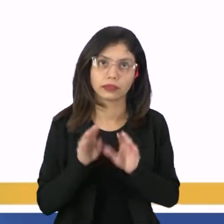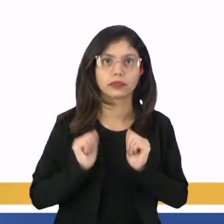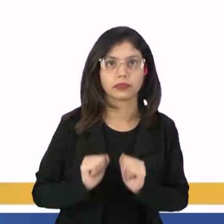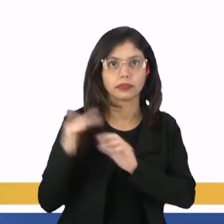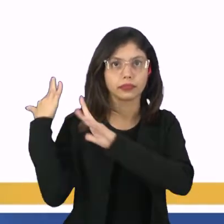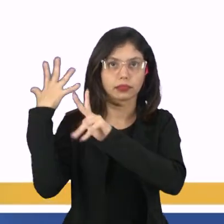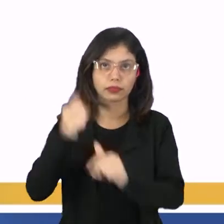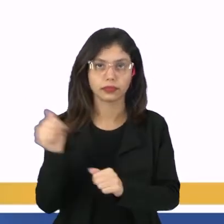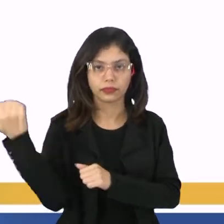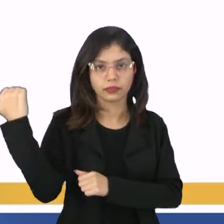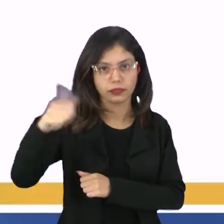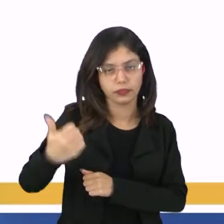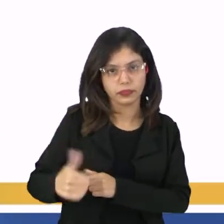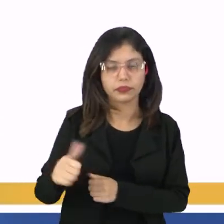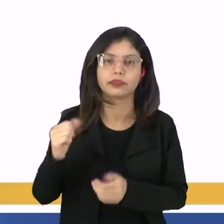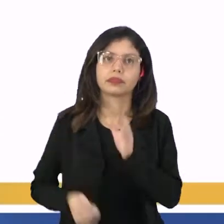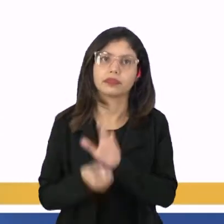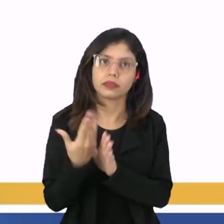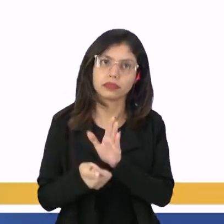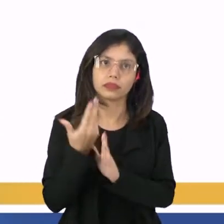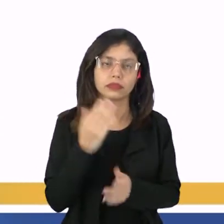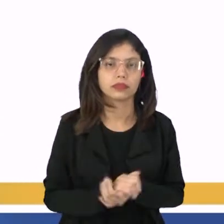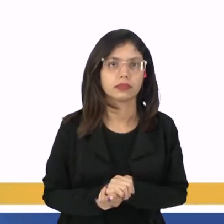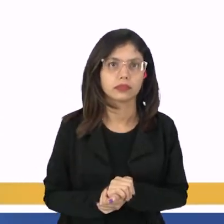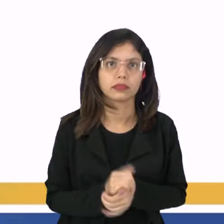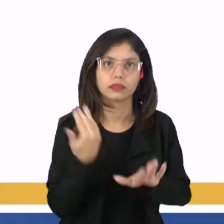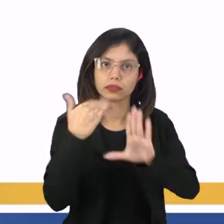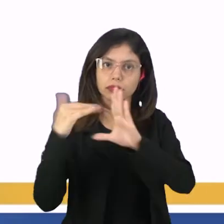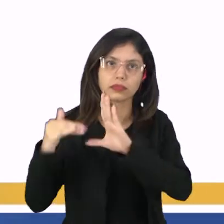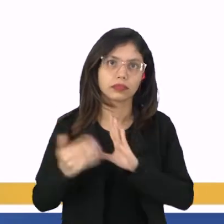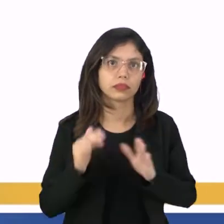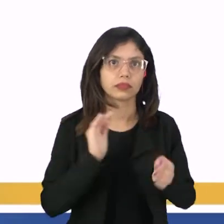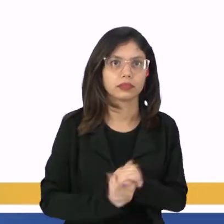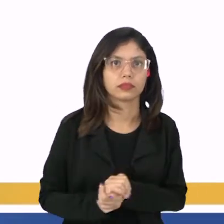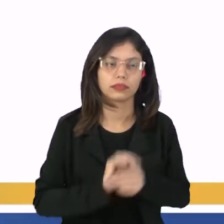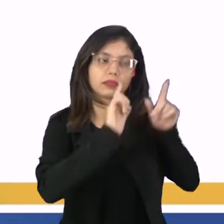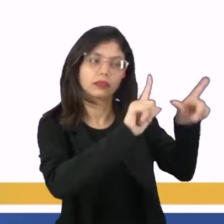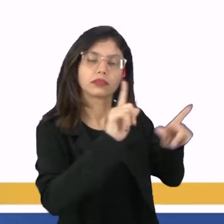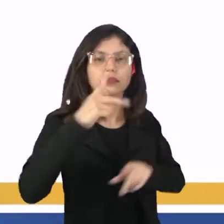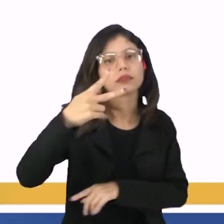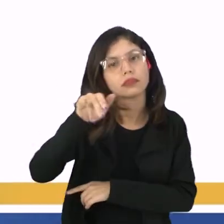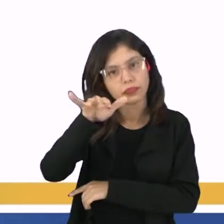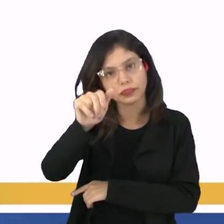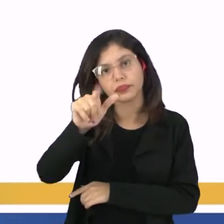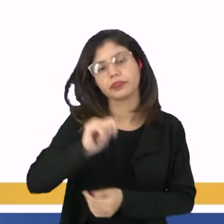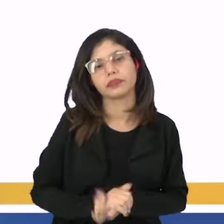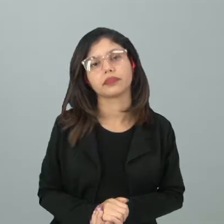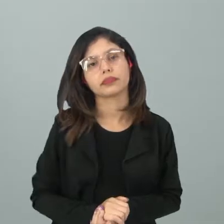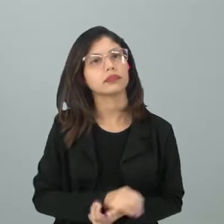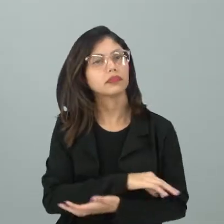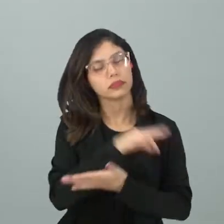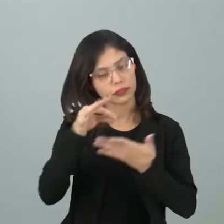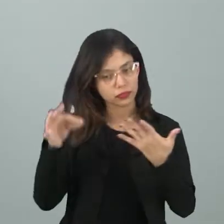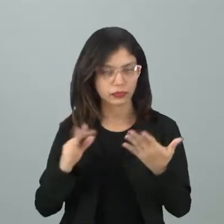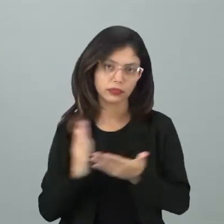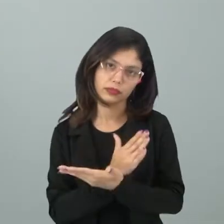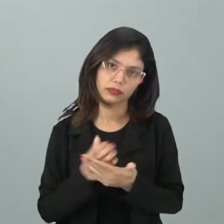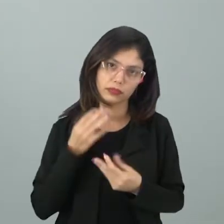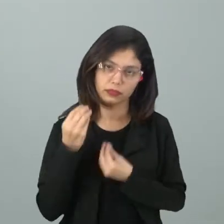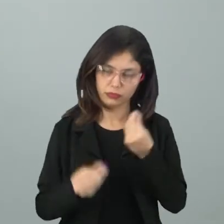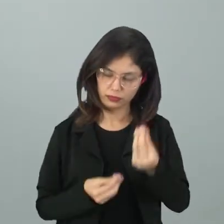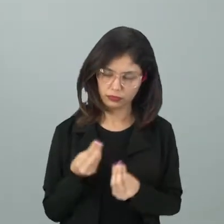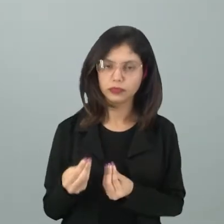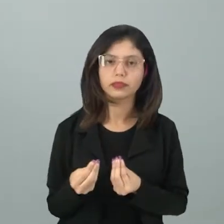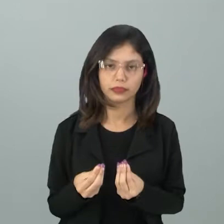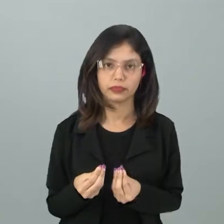para revisão e avaliação dessa produção. E, por fim, publicar a carta no painel, tá? Essas são algumas formas